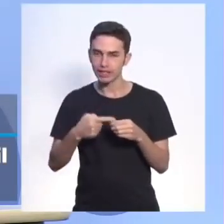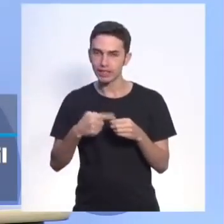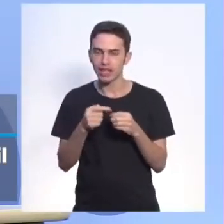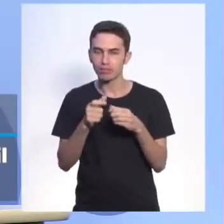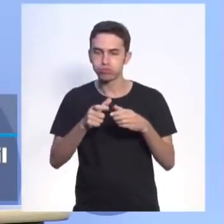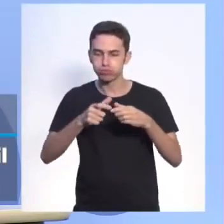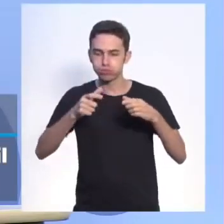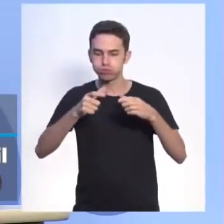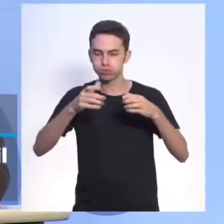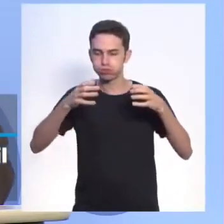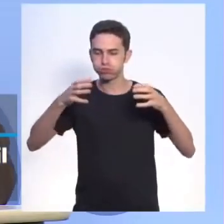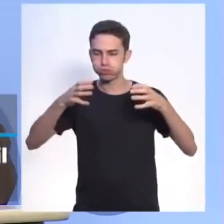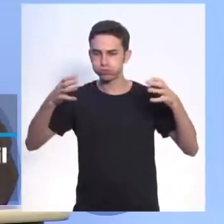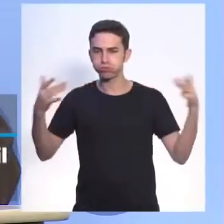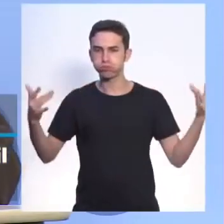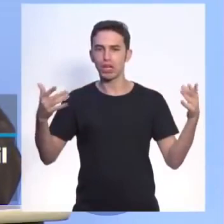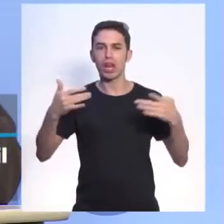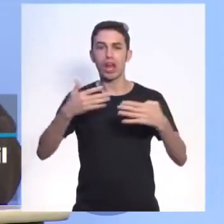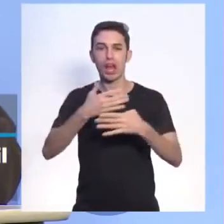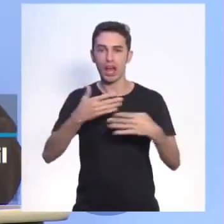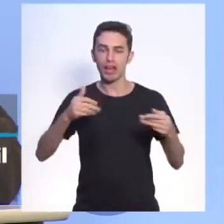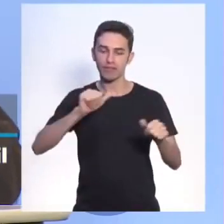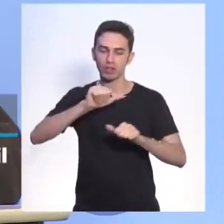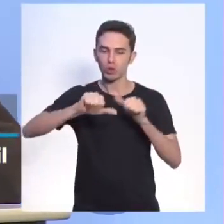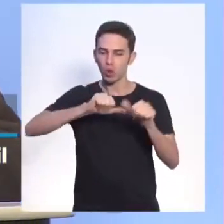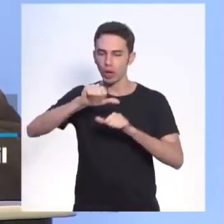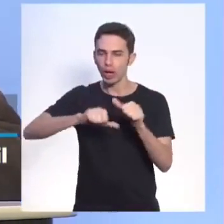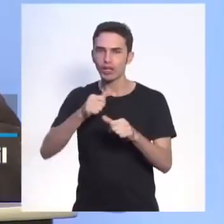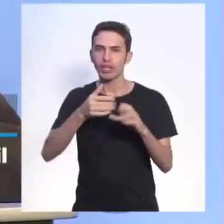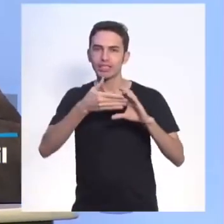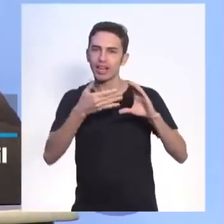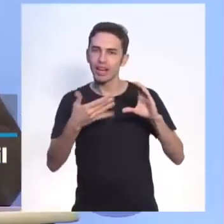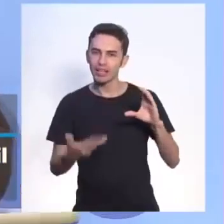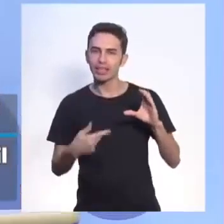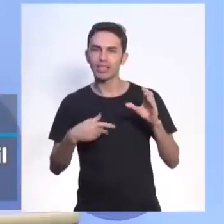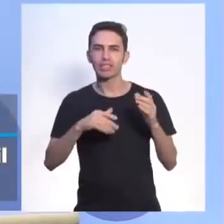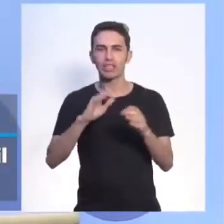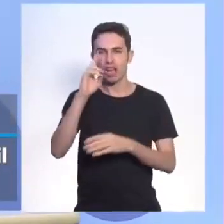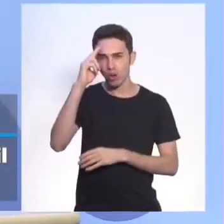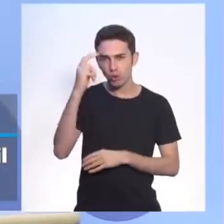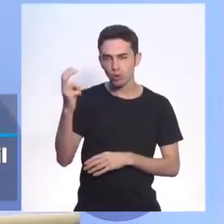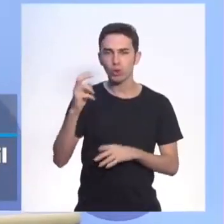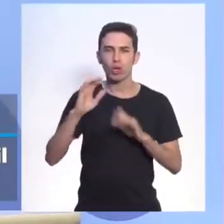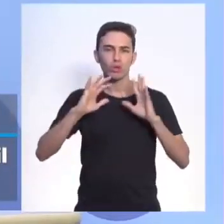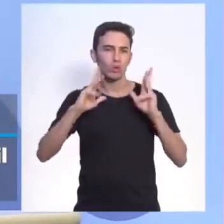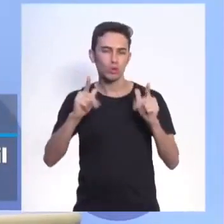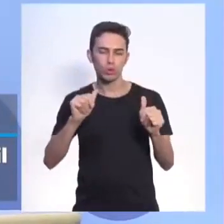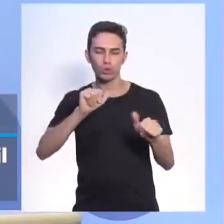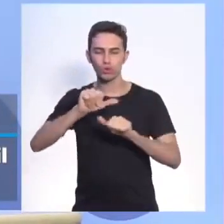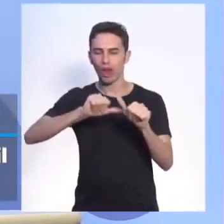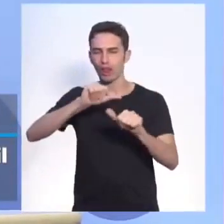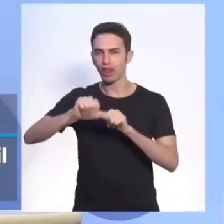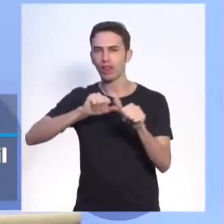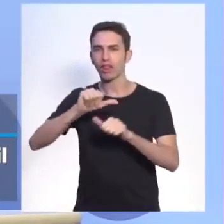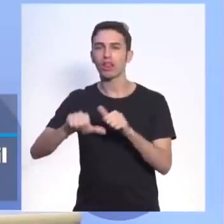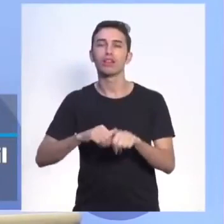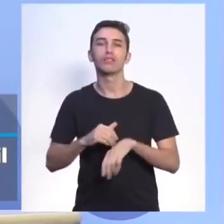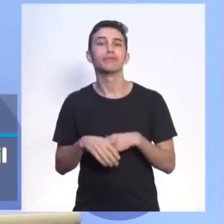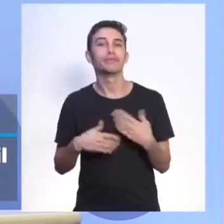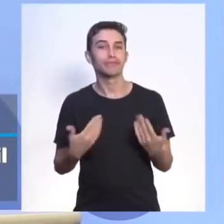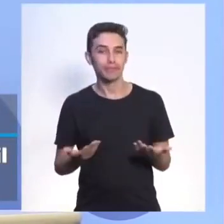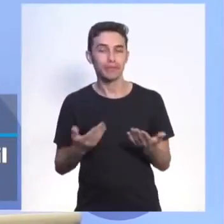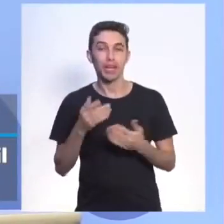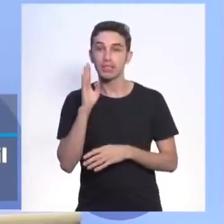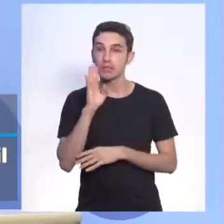e aí vai mudando, né, o espaço, as características, a cultura, tudo vai mudando. Mas algo